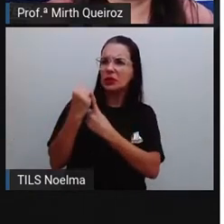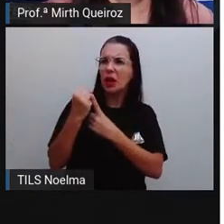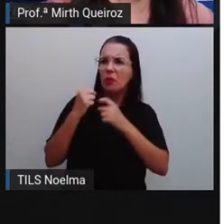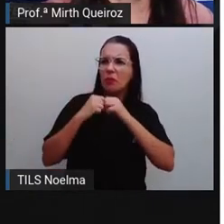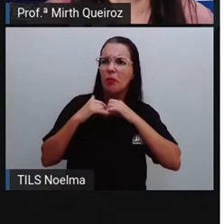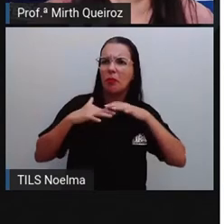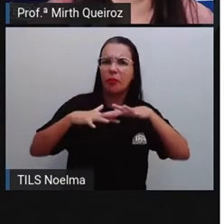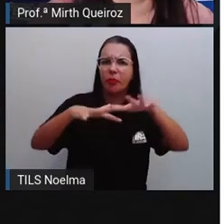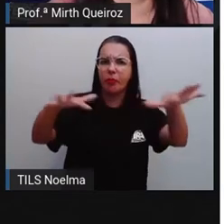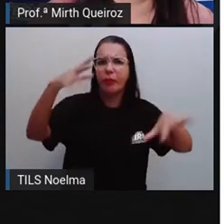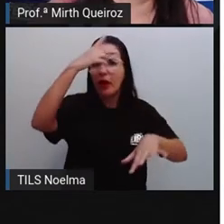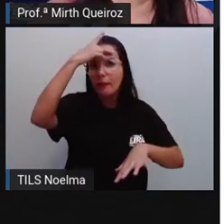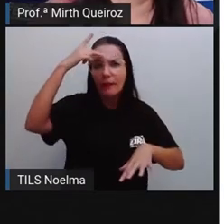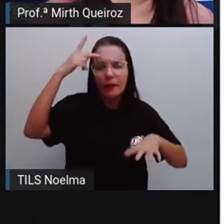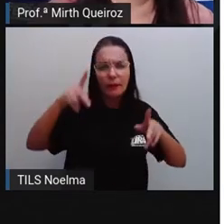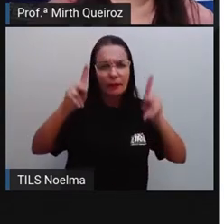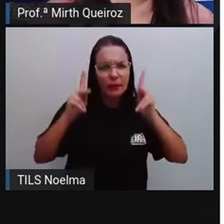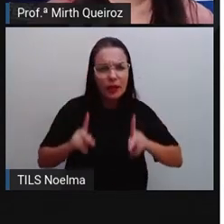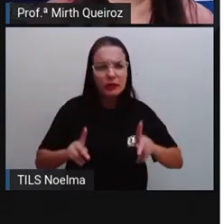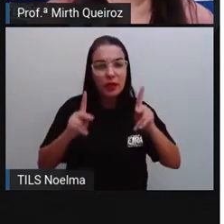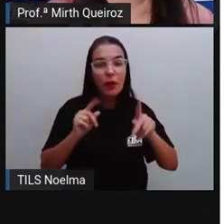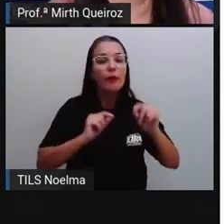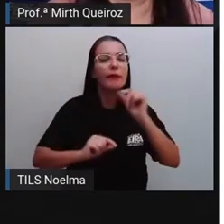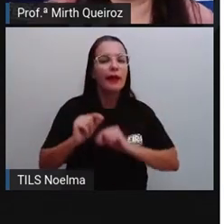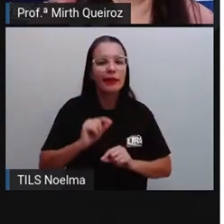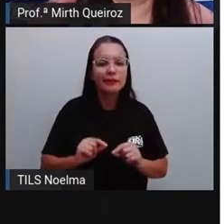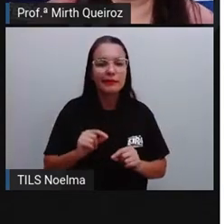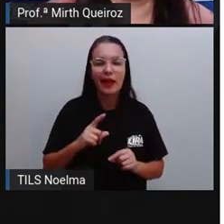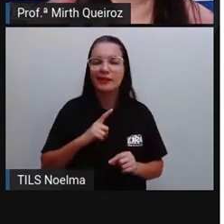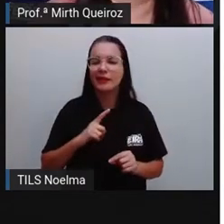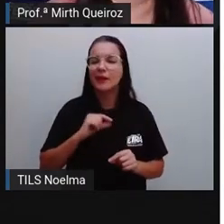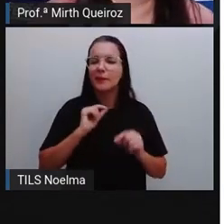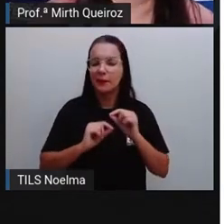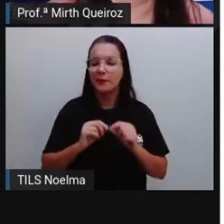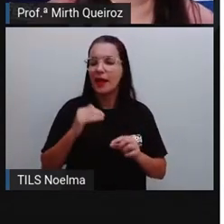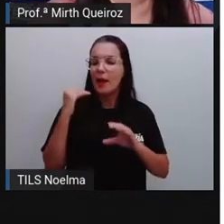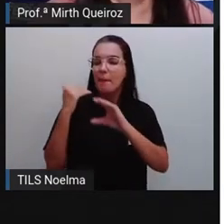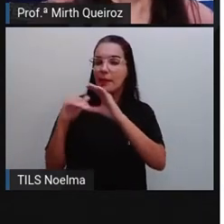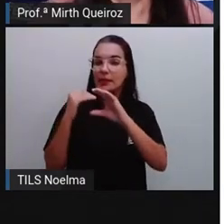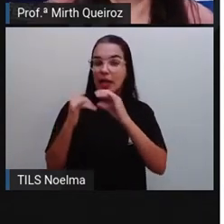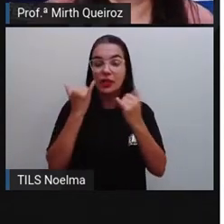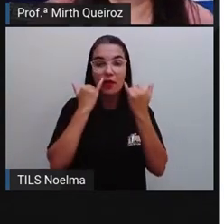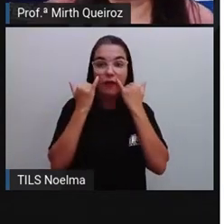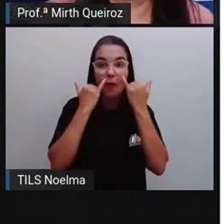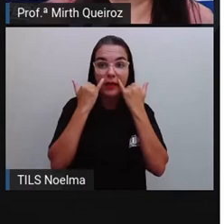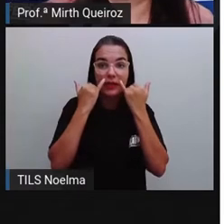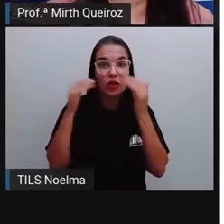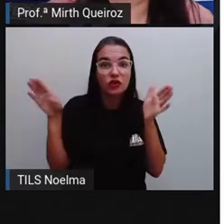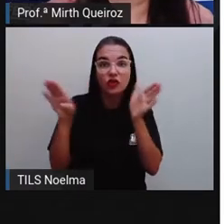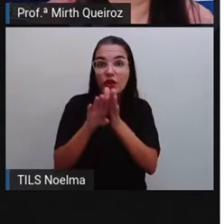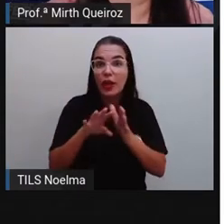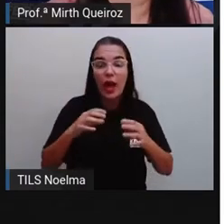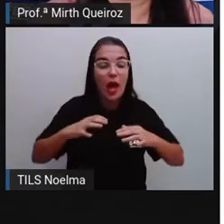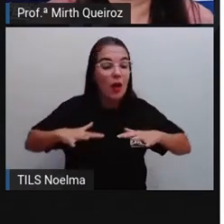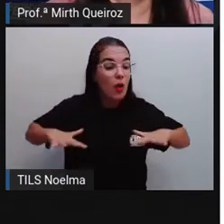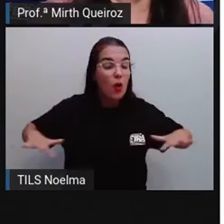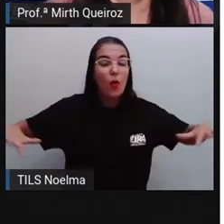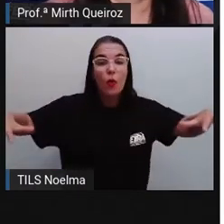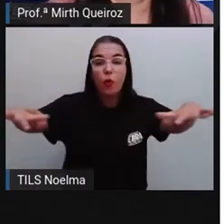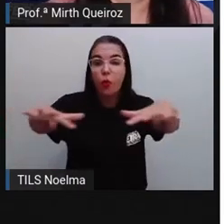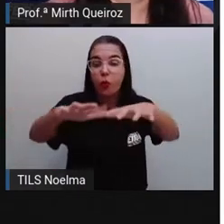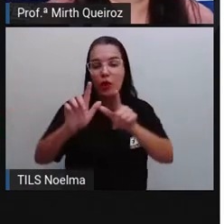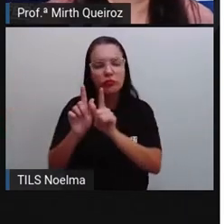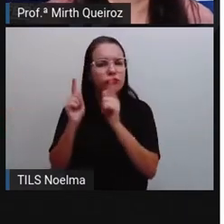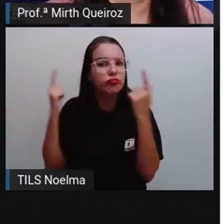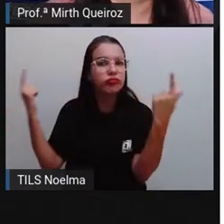massa? São aqueles meios de comunicação onde a mensagem, a informação, chega de forma coletiva, né?